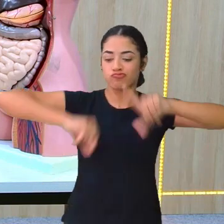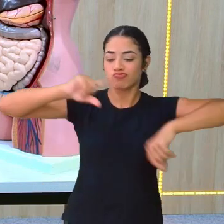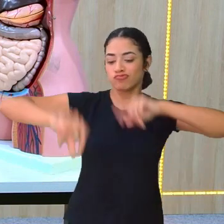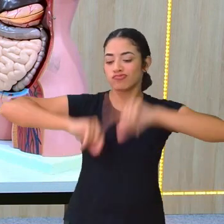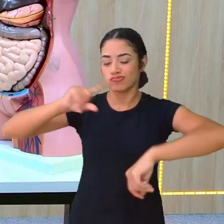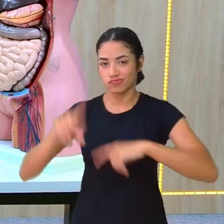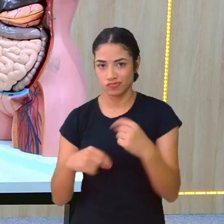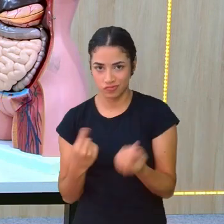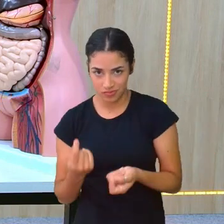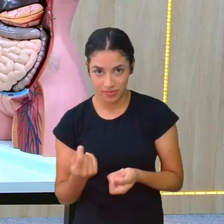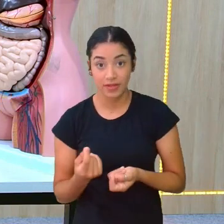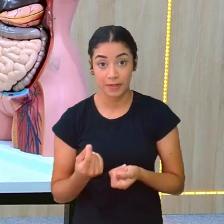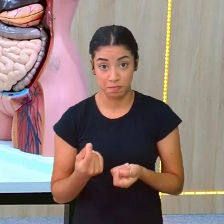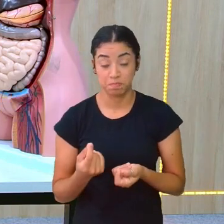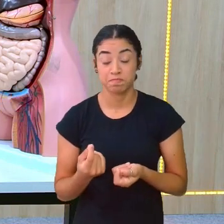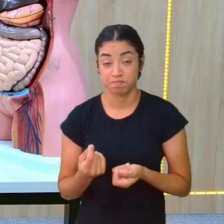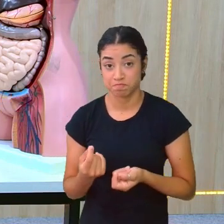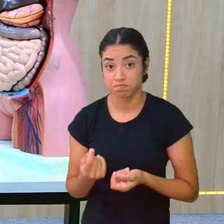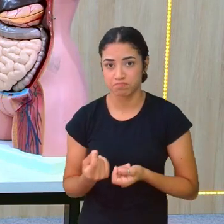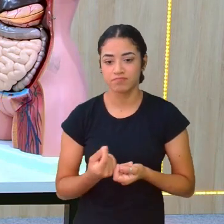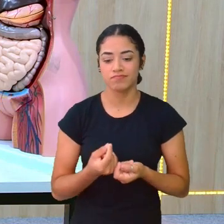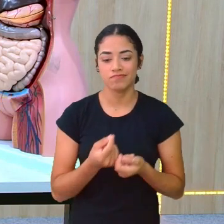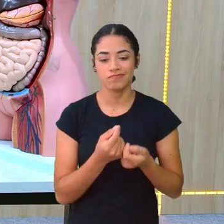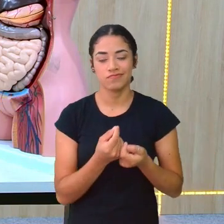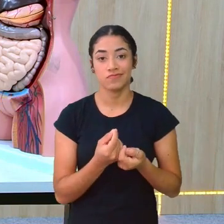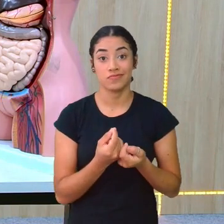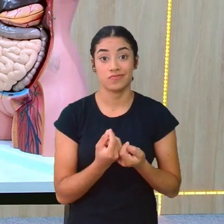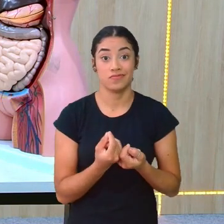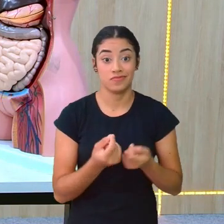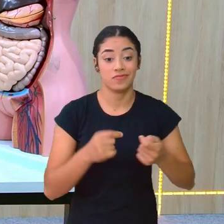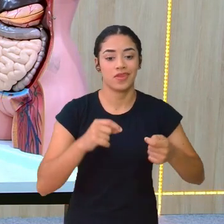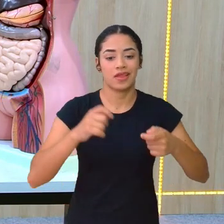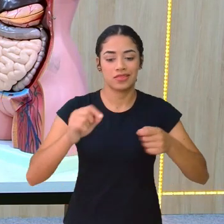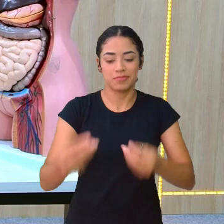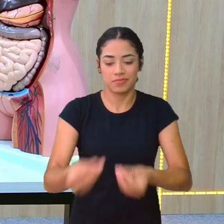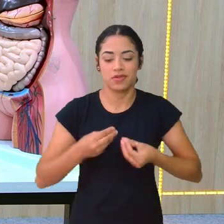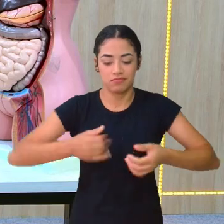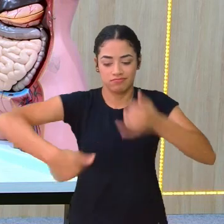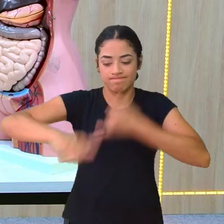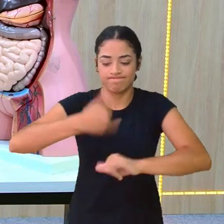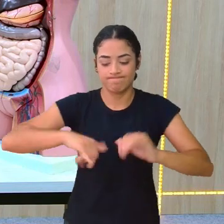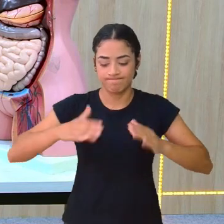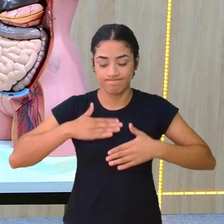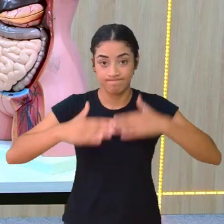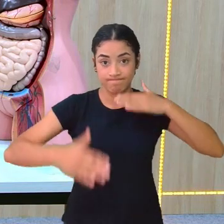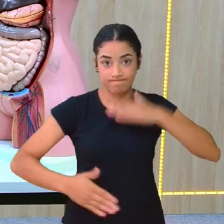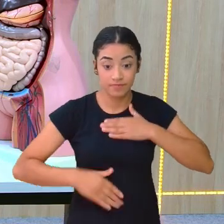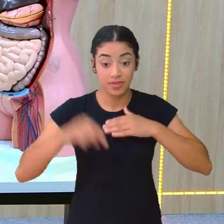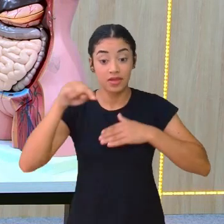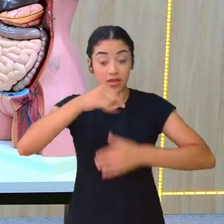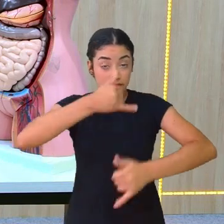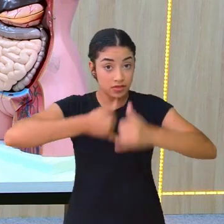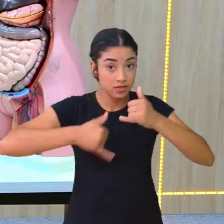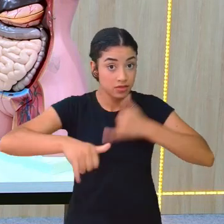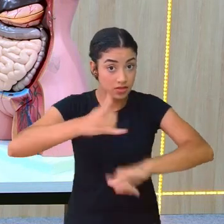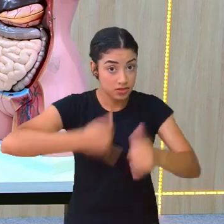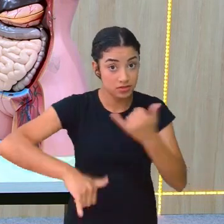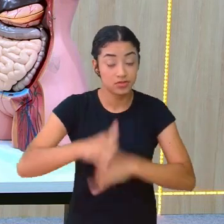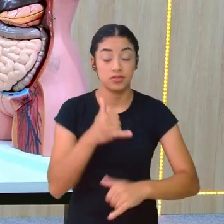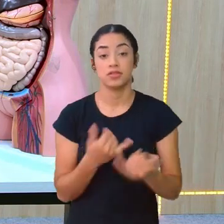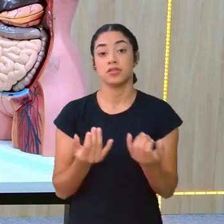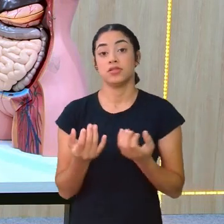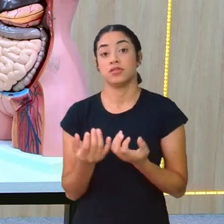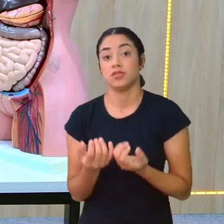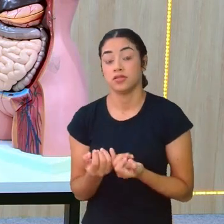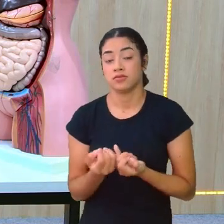dos alimentos. Essa união aí vai gerar energia no nosso corpo. E essa energia será capaz de